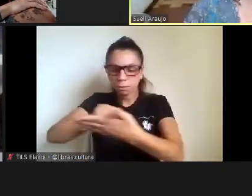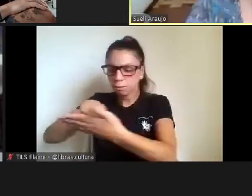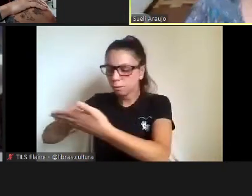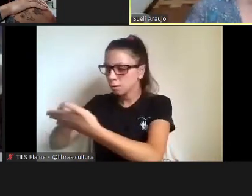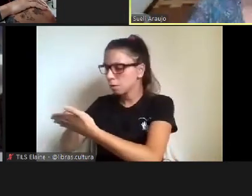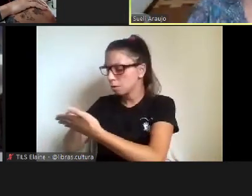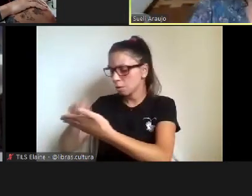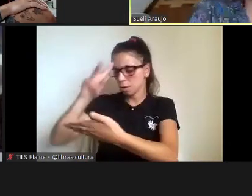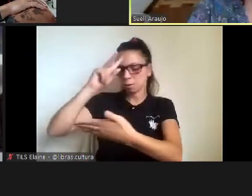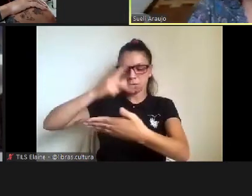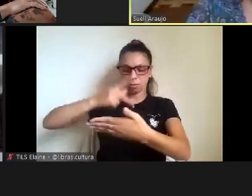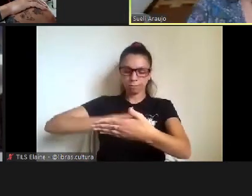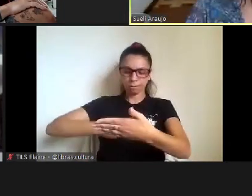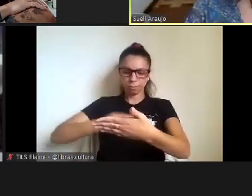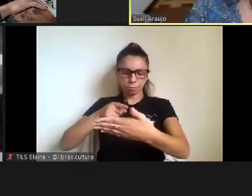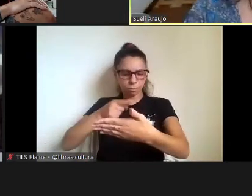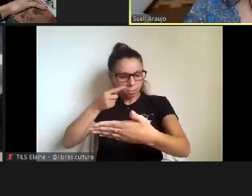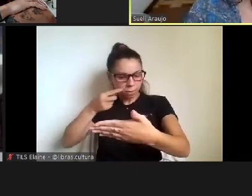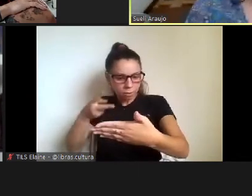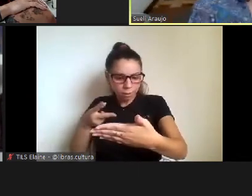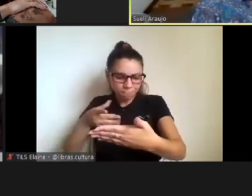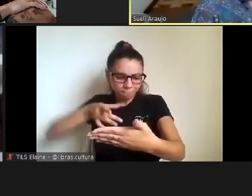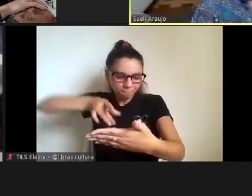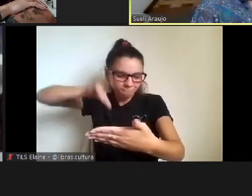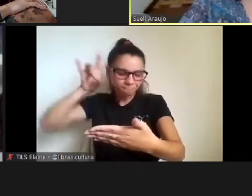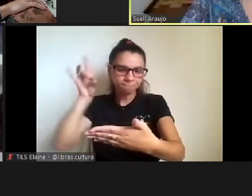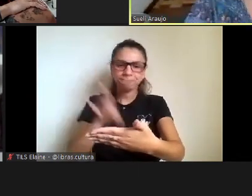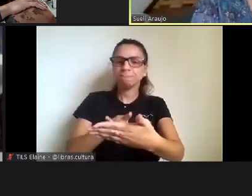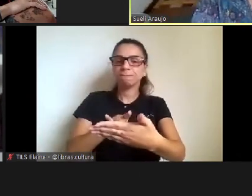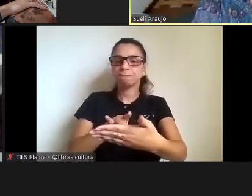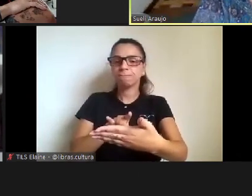são verdadeiras